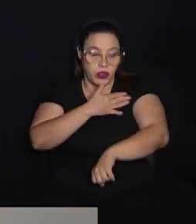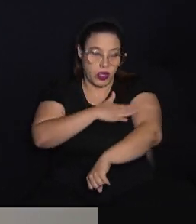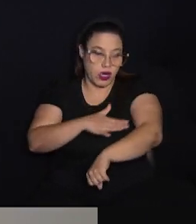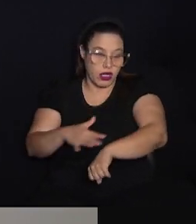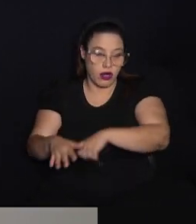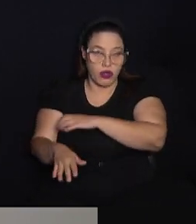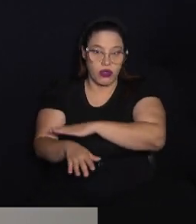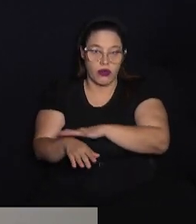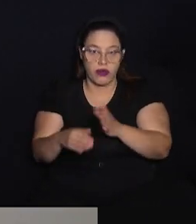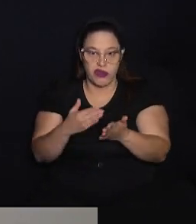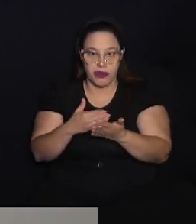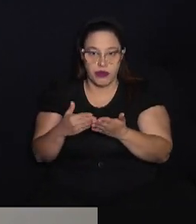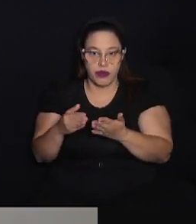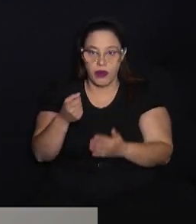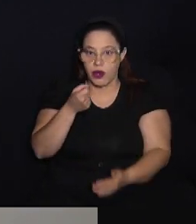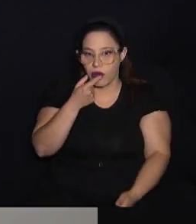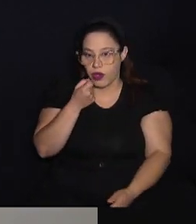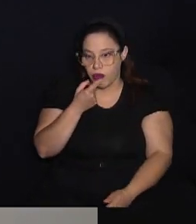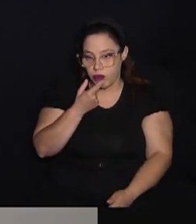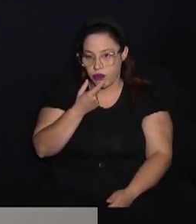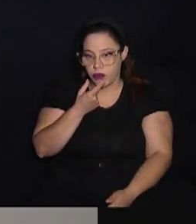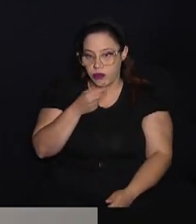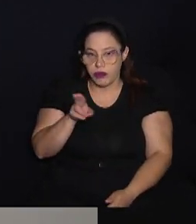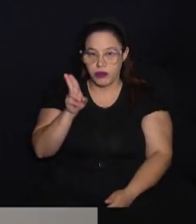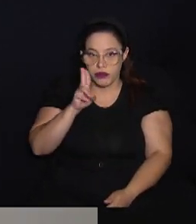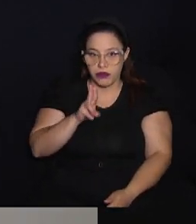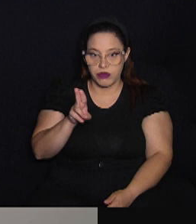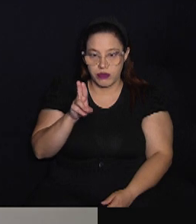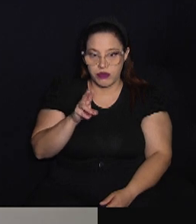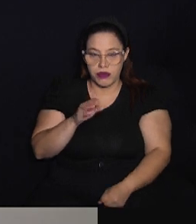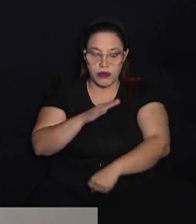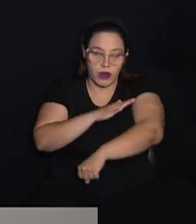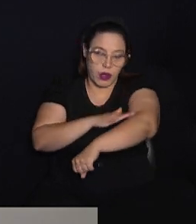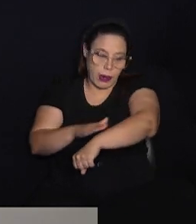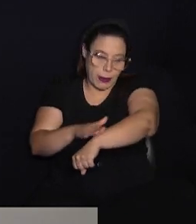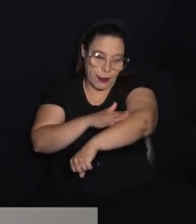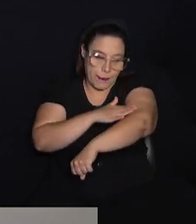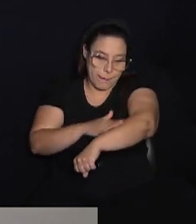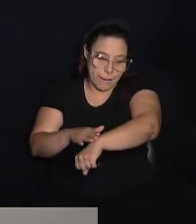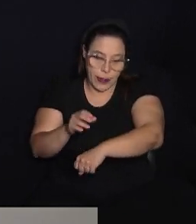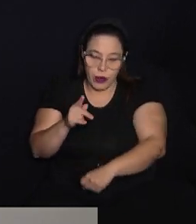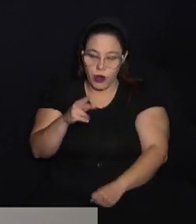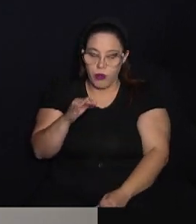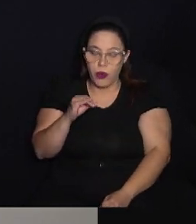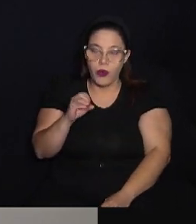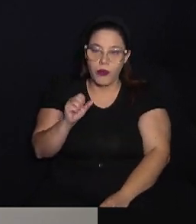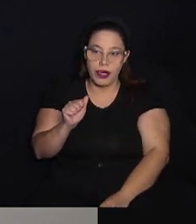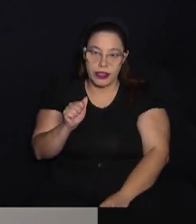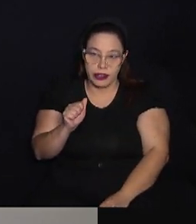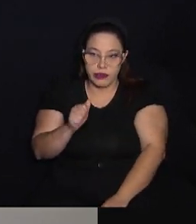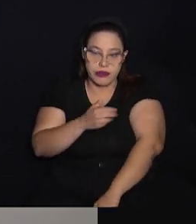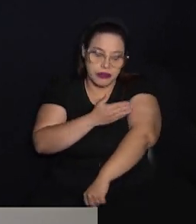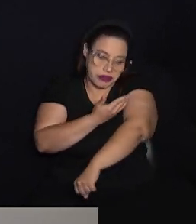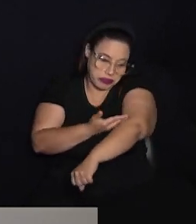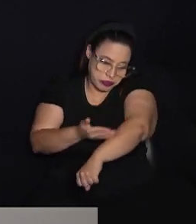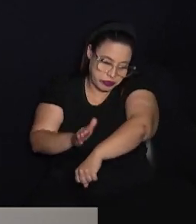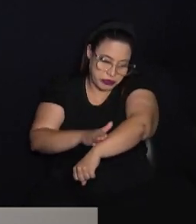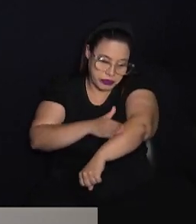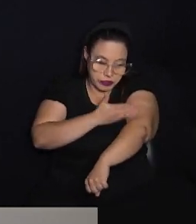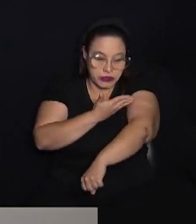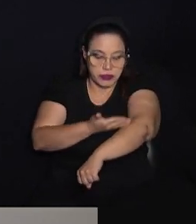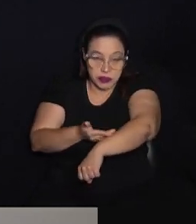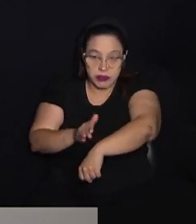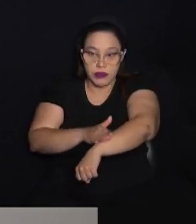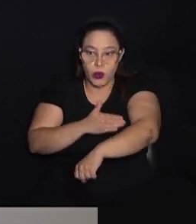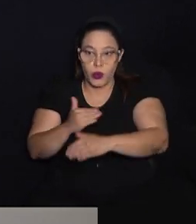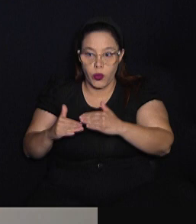gente inicia com medicação top, que existem alguns tipos de pomada, que a gente já tem excelentes resultados no vitiligo, e a gente pode